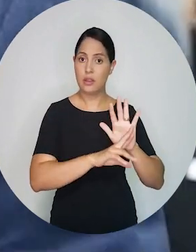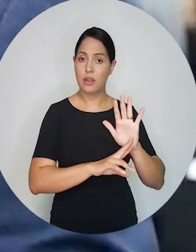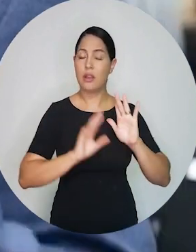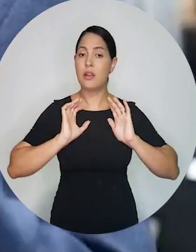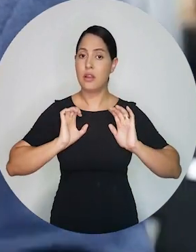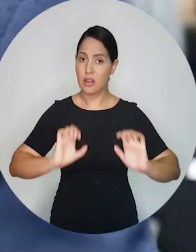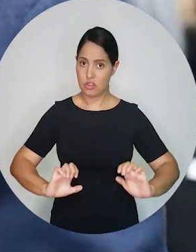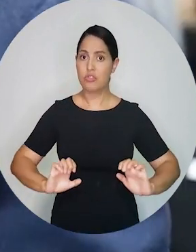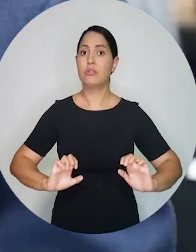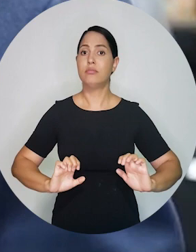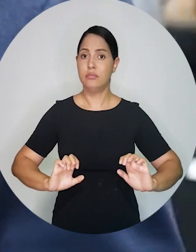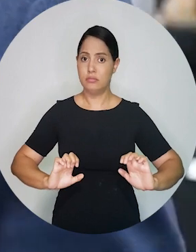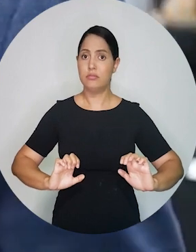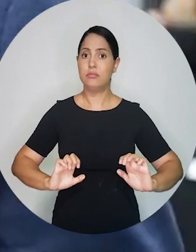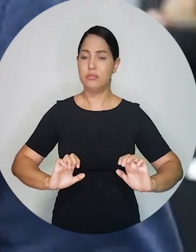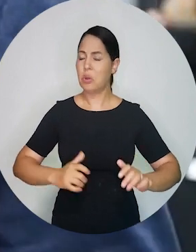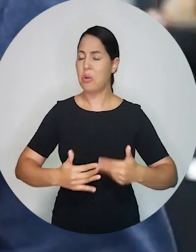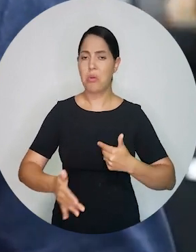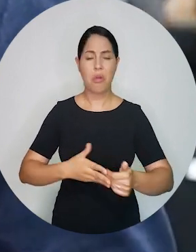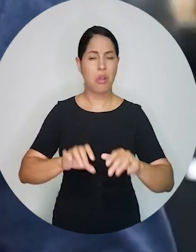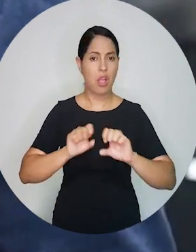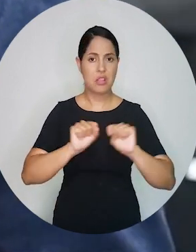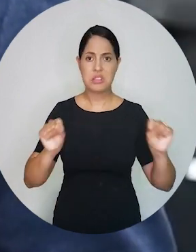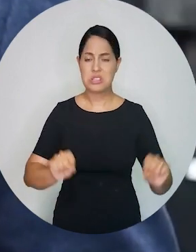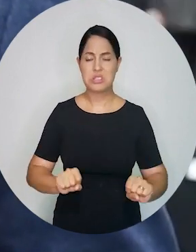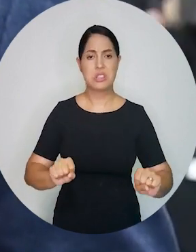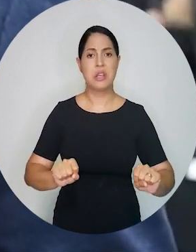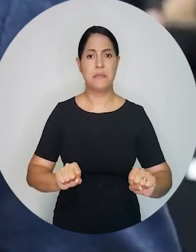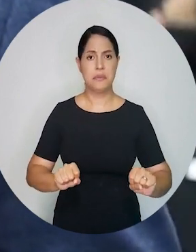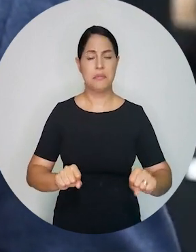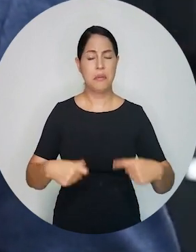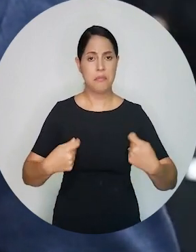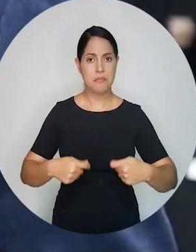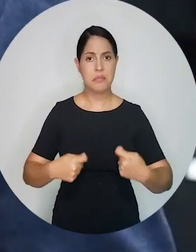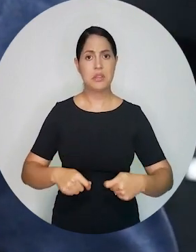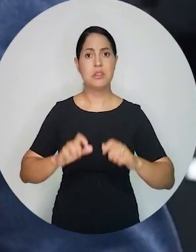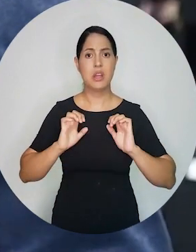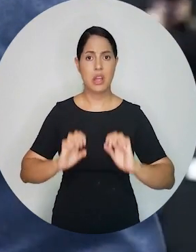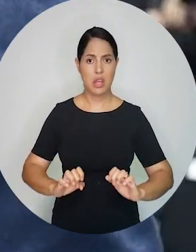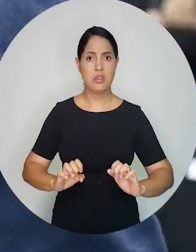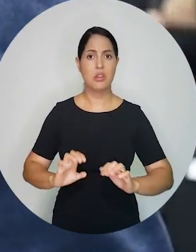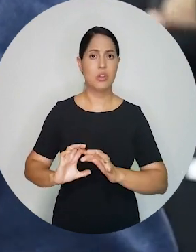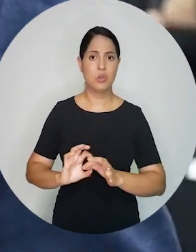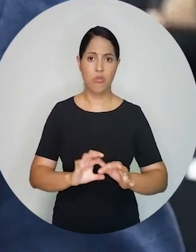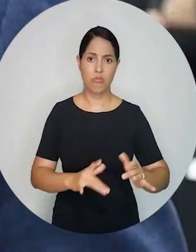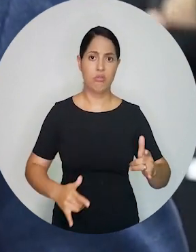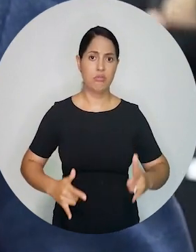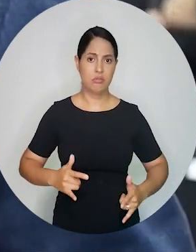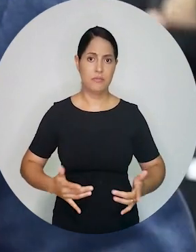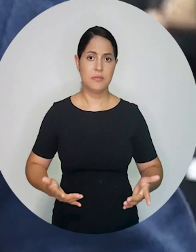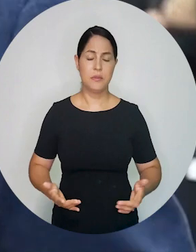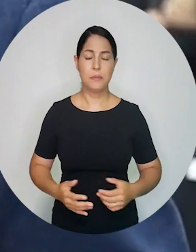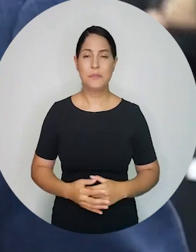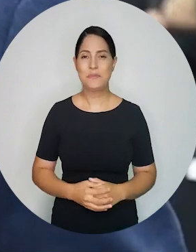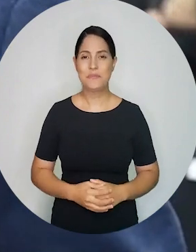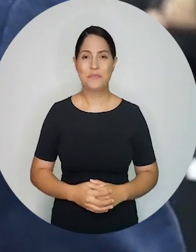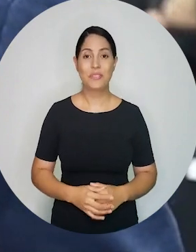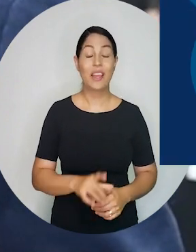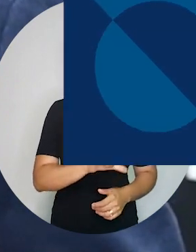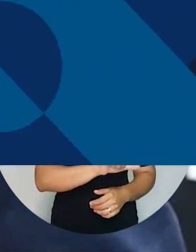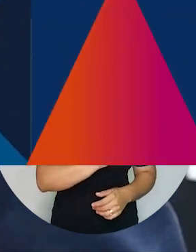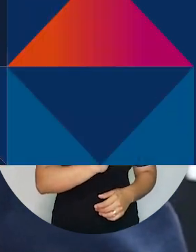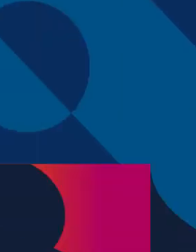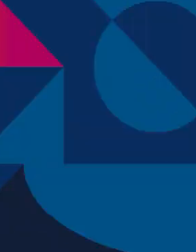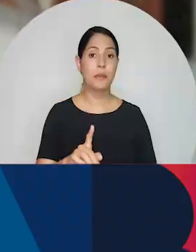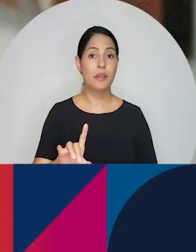né? Transparência e regras de ética na condução de qualquer sistema que possa trazer a